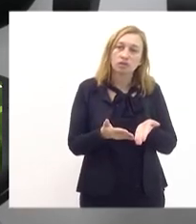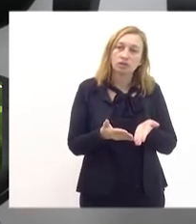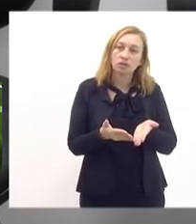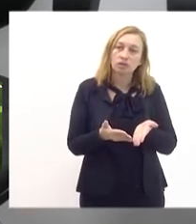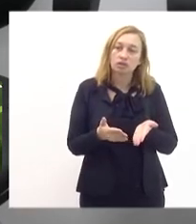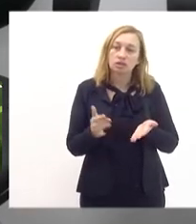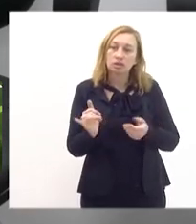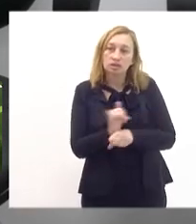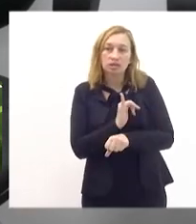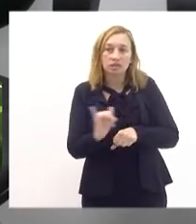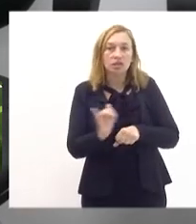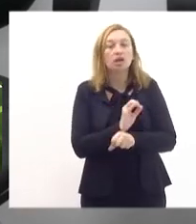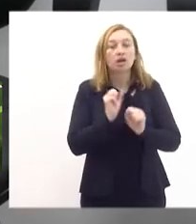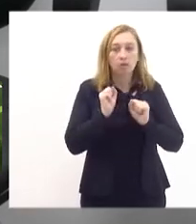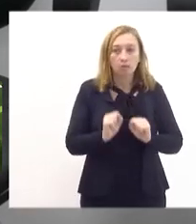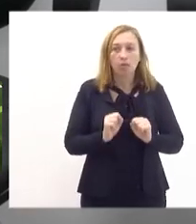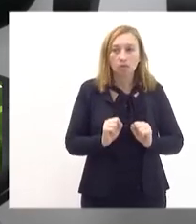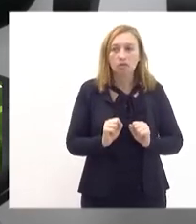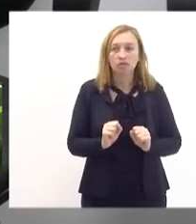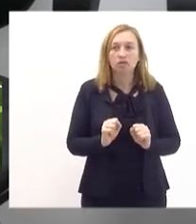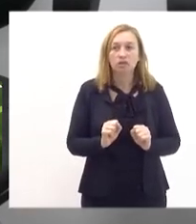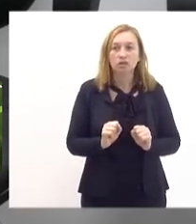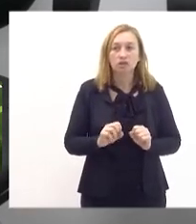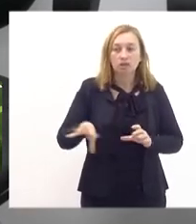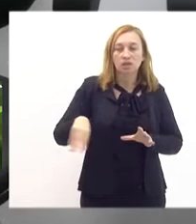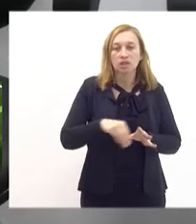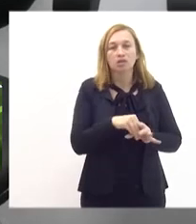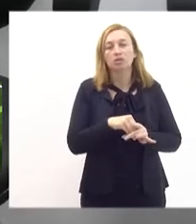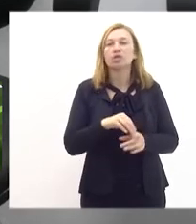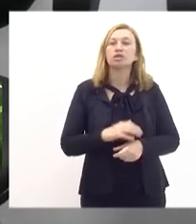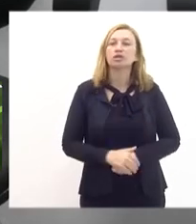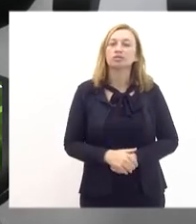esses mecanismos possam ser implementados.